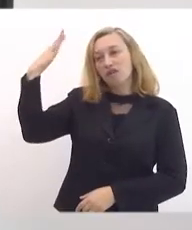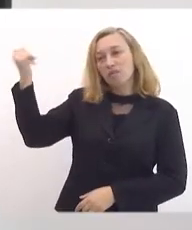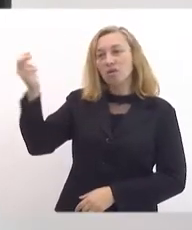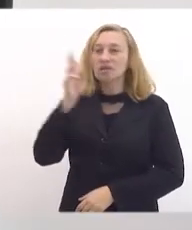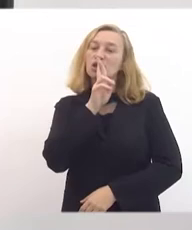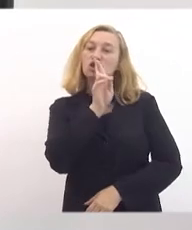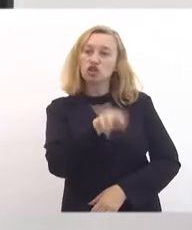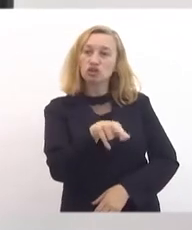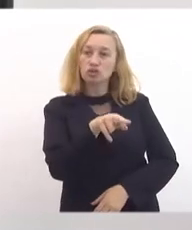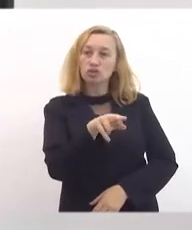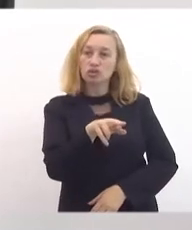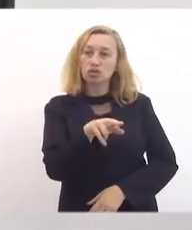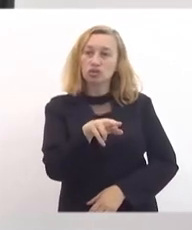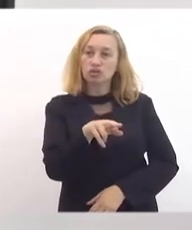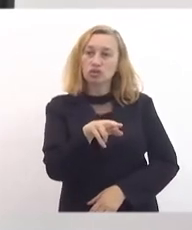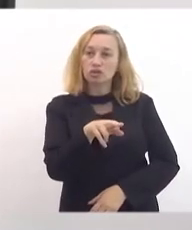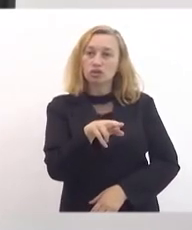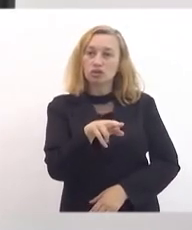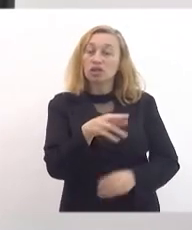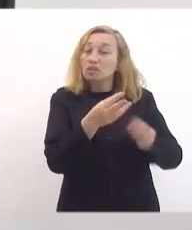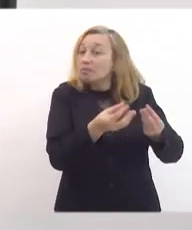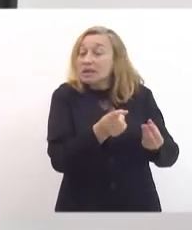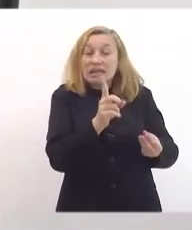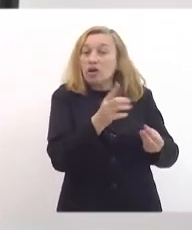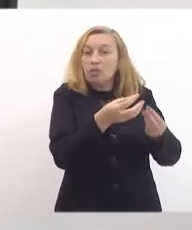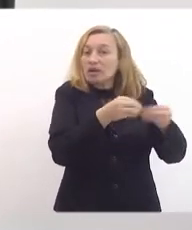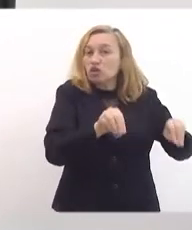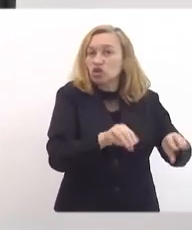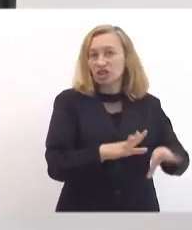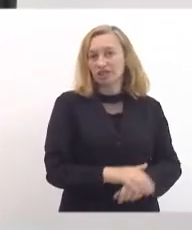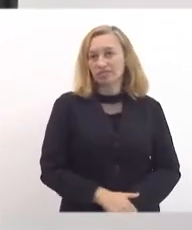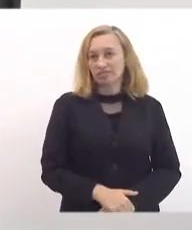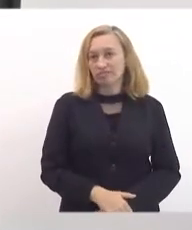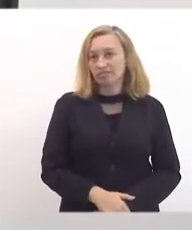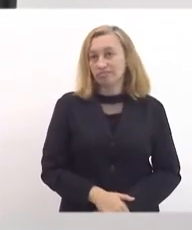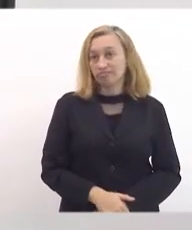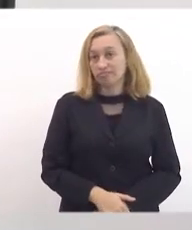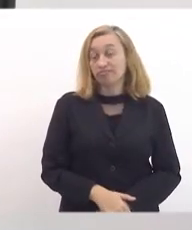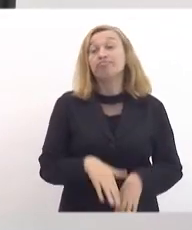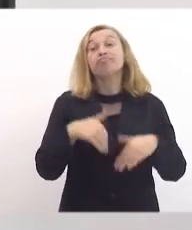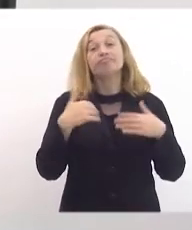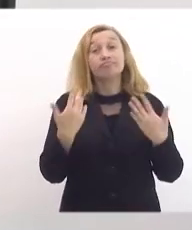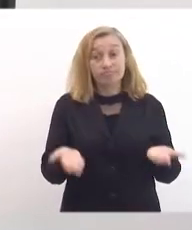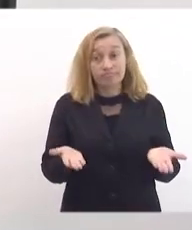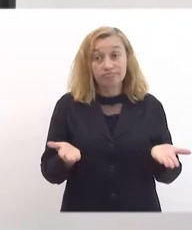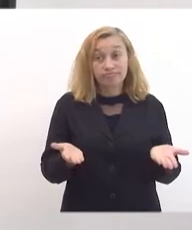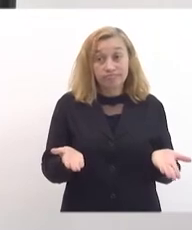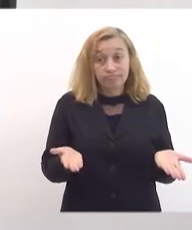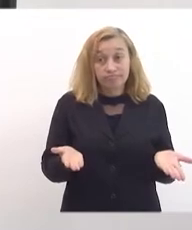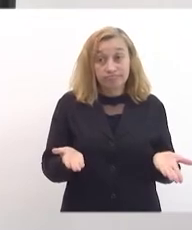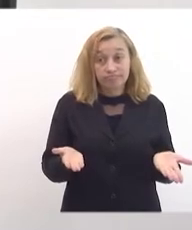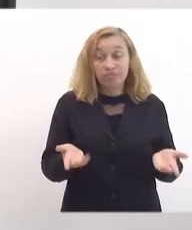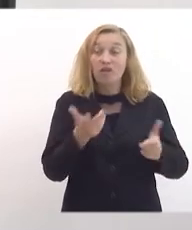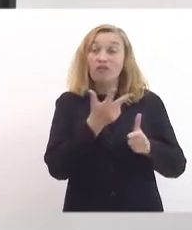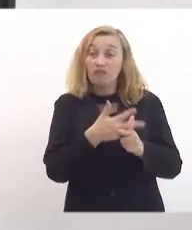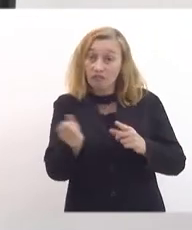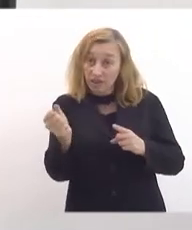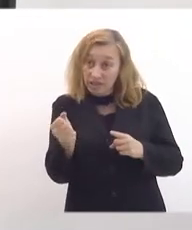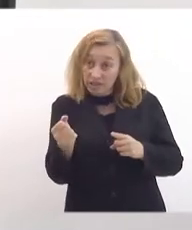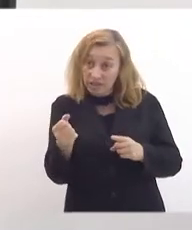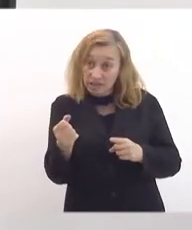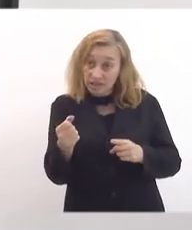resposta o que abunda não prejudica a é diferente e aí vence a